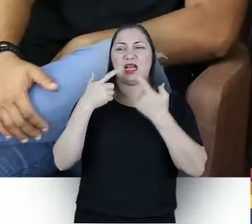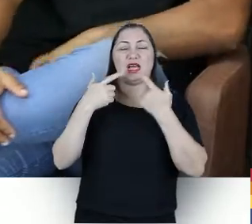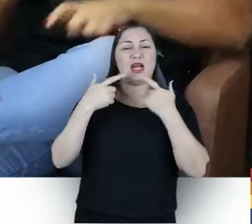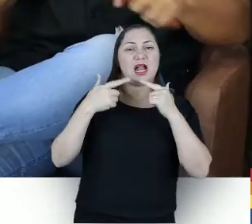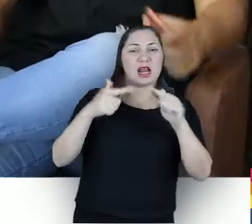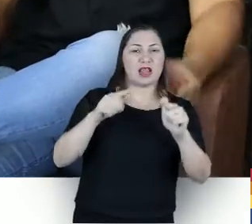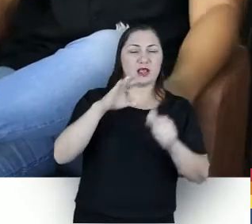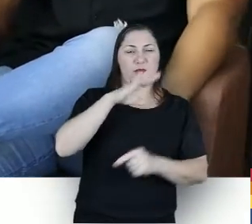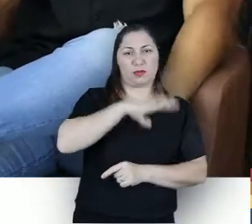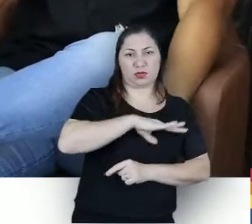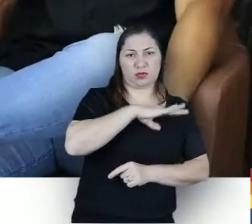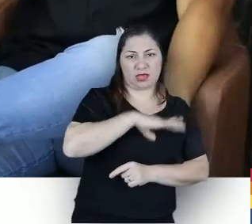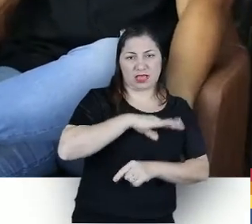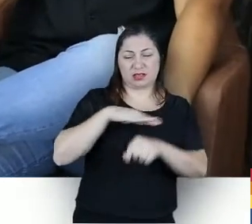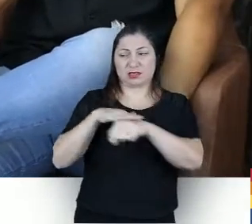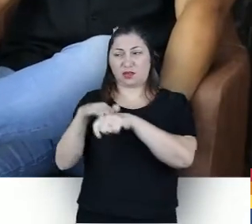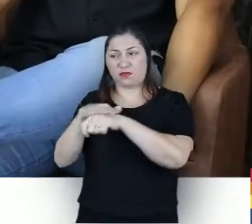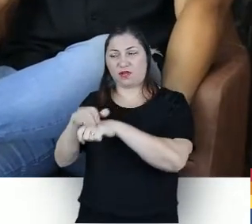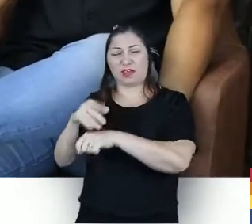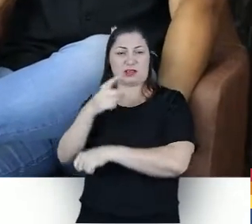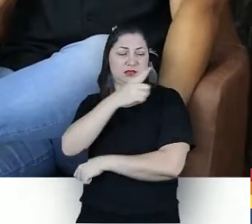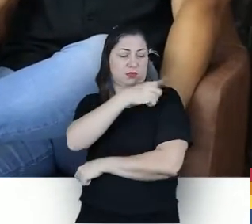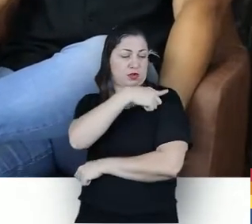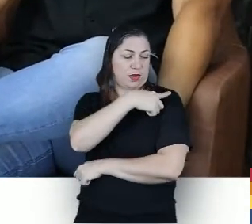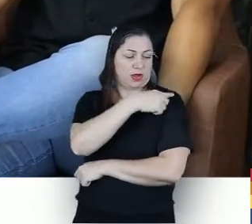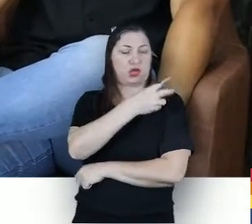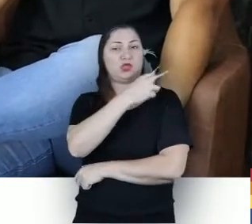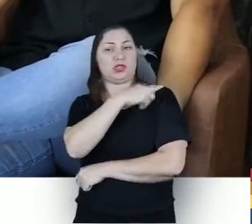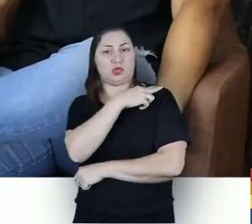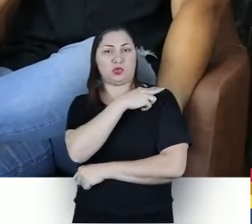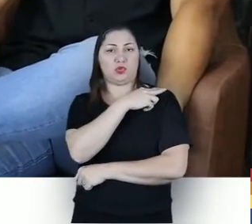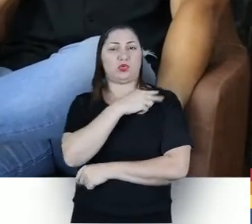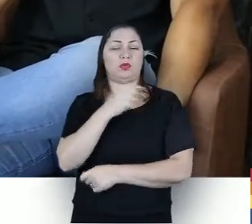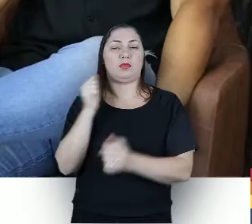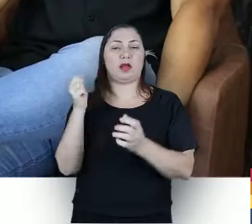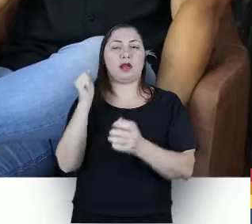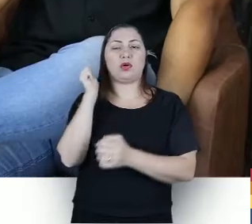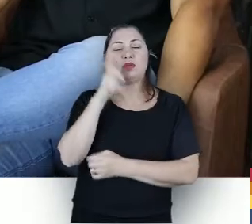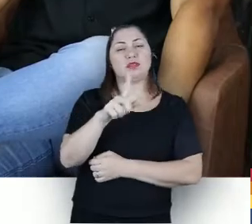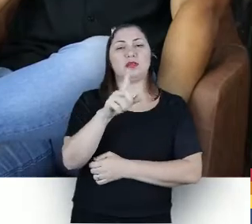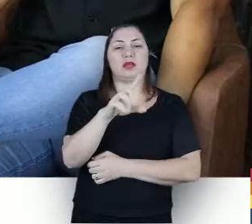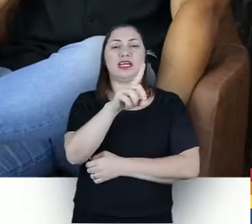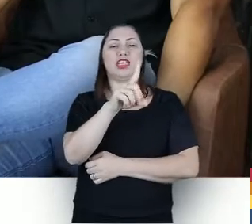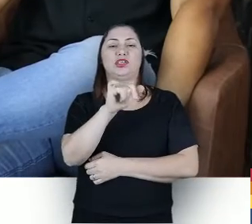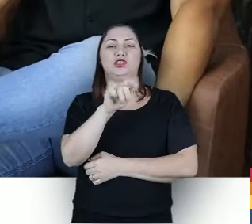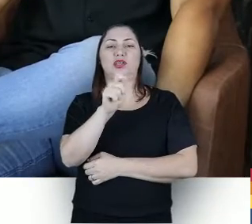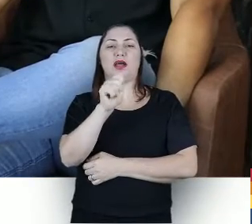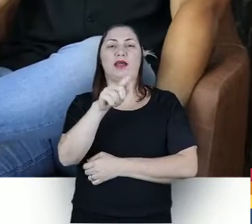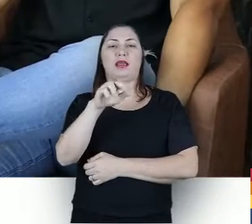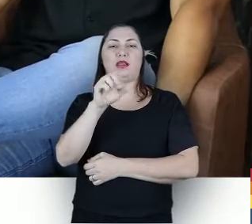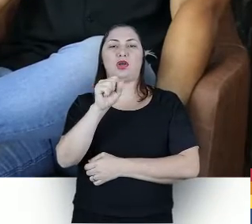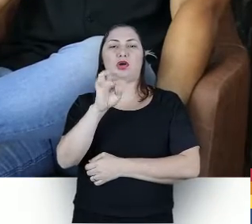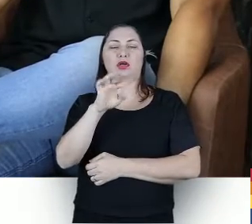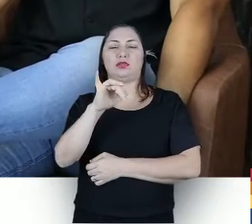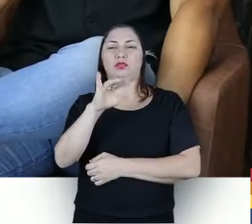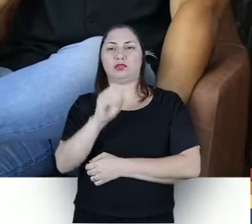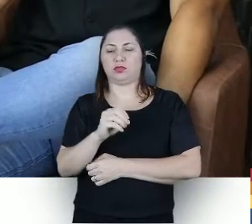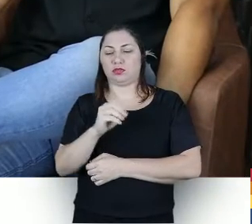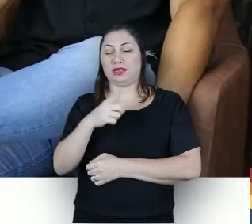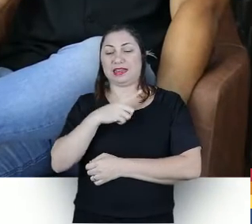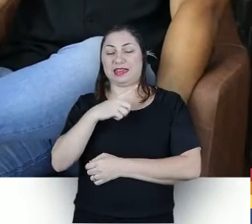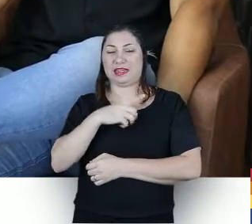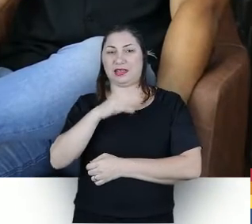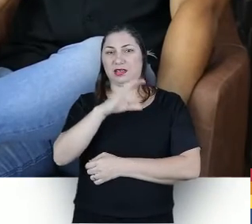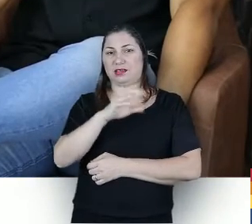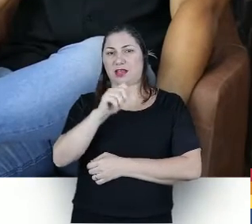dar prosseguimento. Então, assim, é muito importante, aí eu vou falar mais uma vez essa palavra, esse diálogo, de que o professor de língua portuguesa